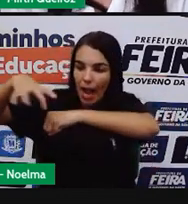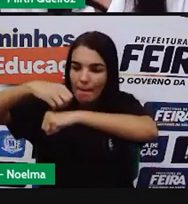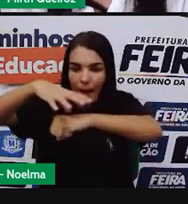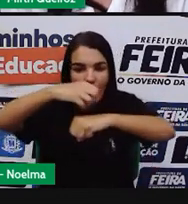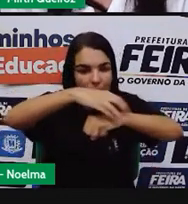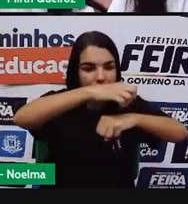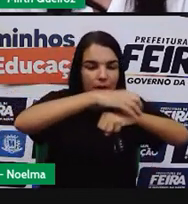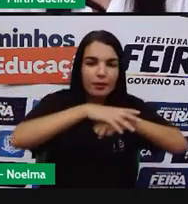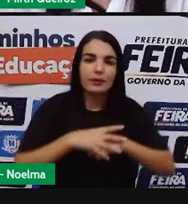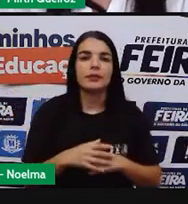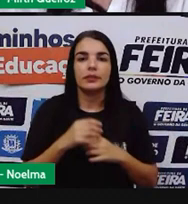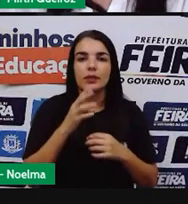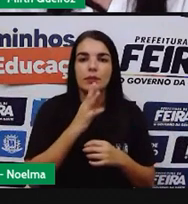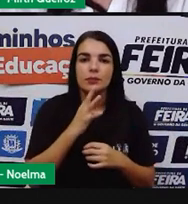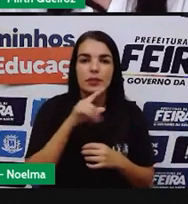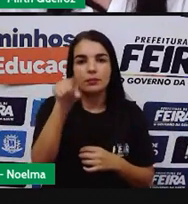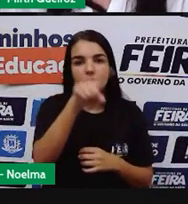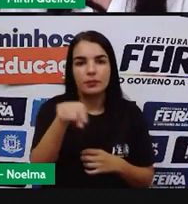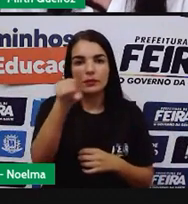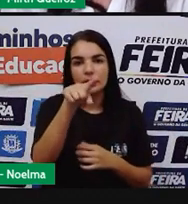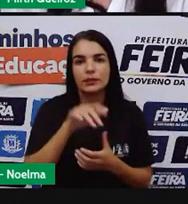ser efetivado, né?